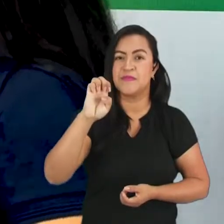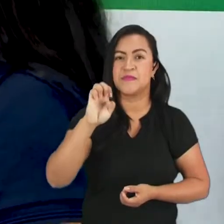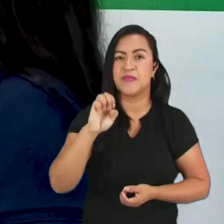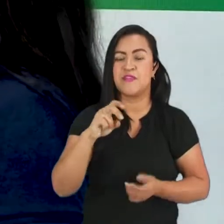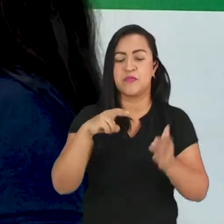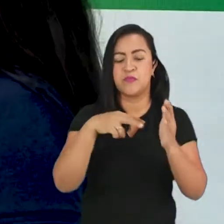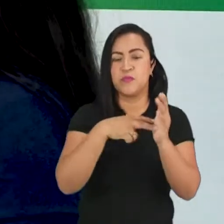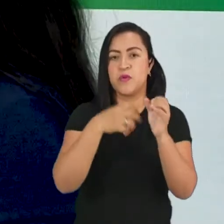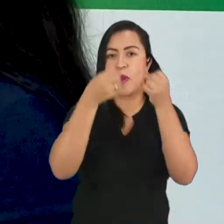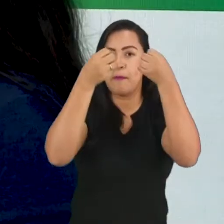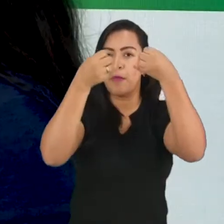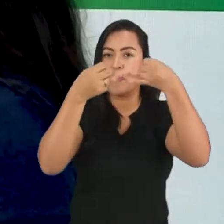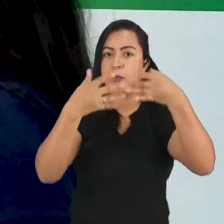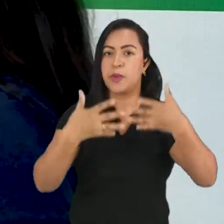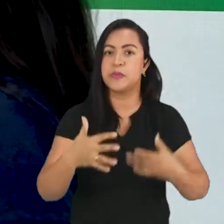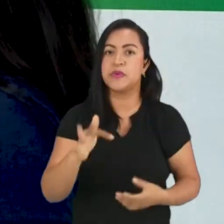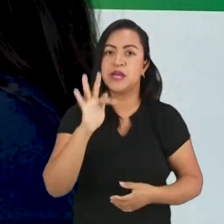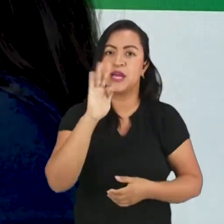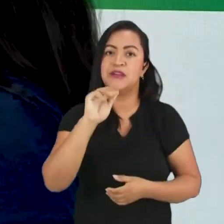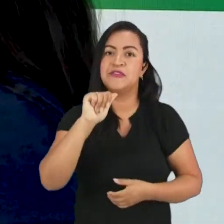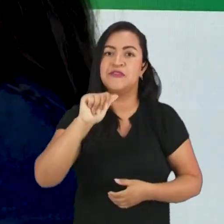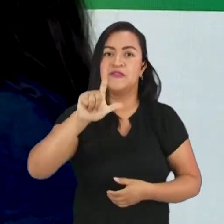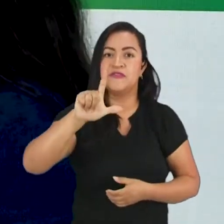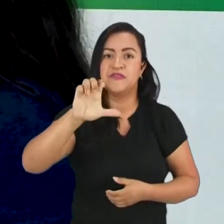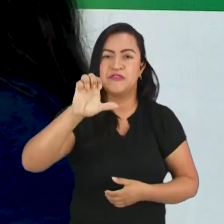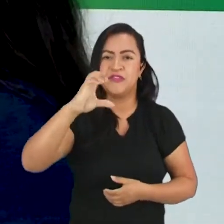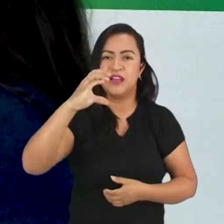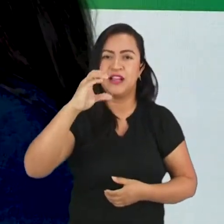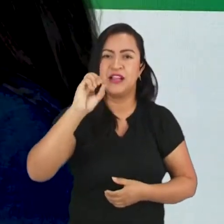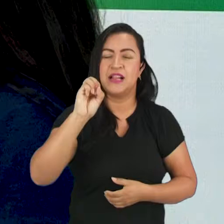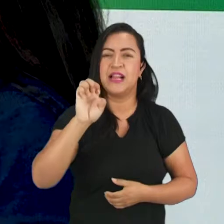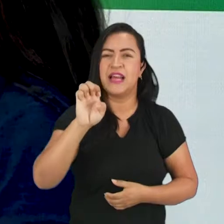termo. Olha só. Falésia é uma forma de relevo